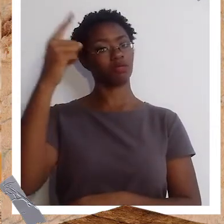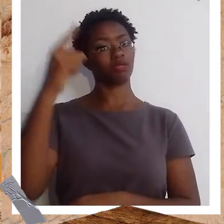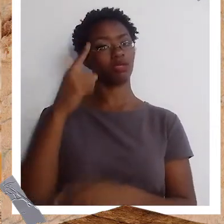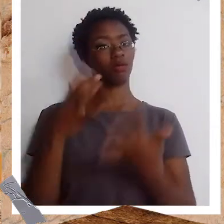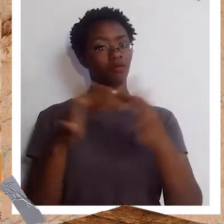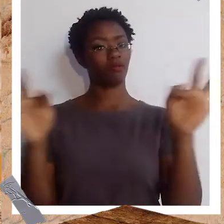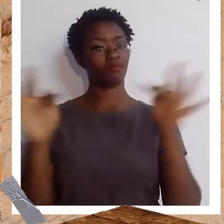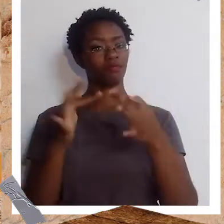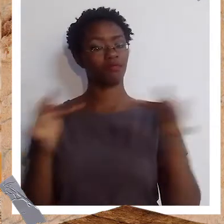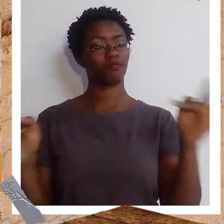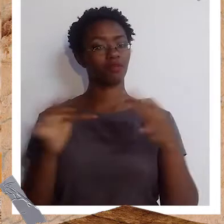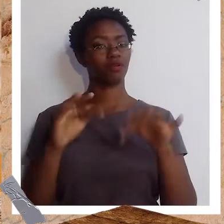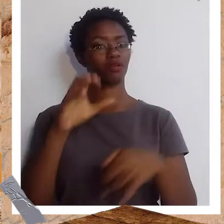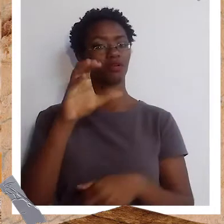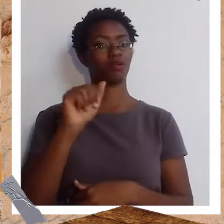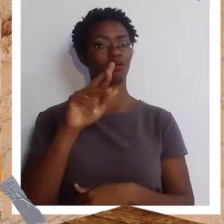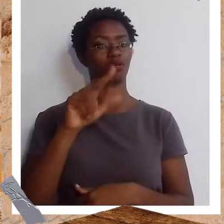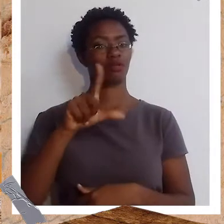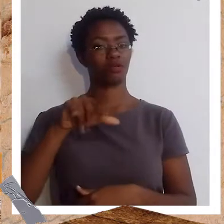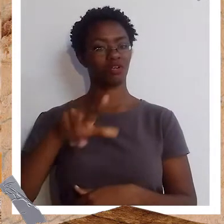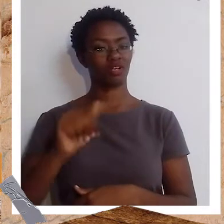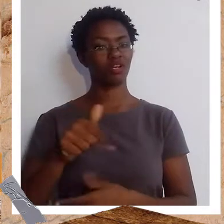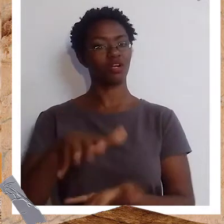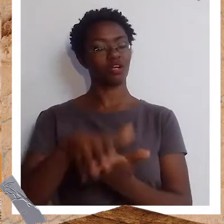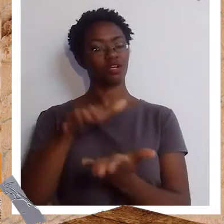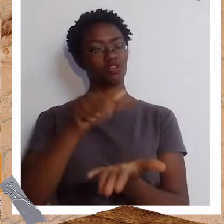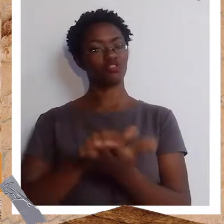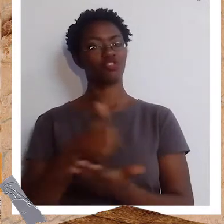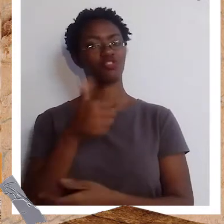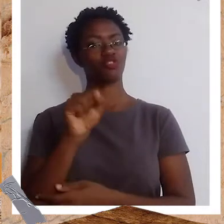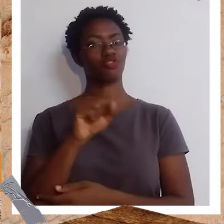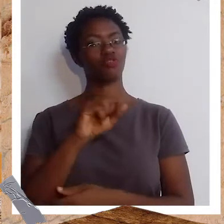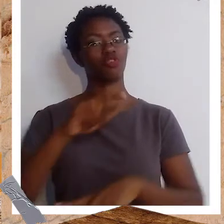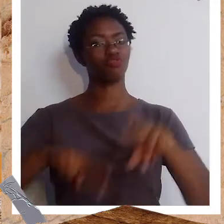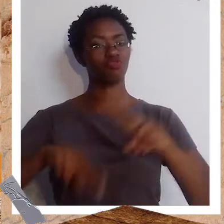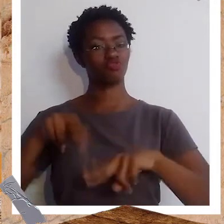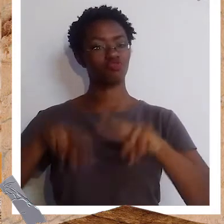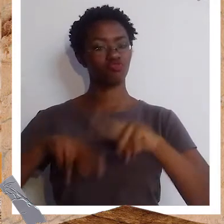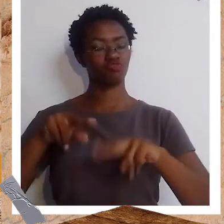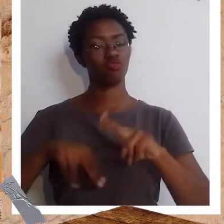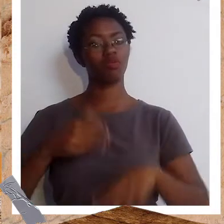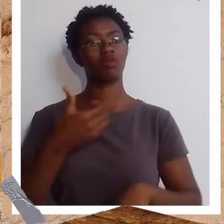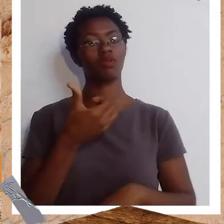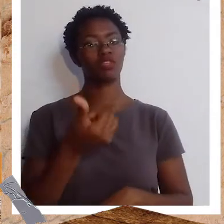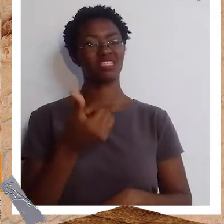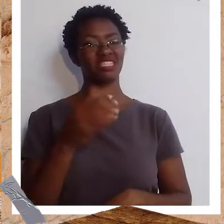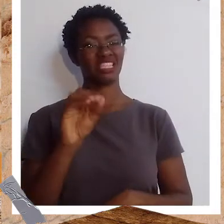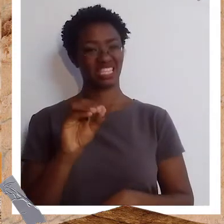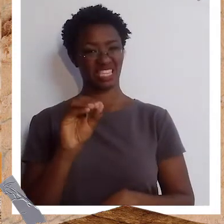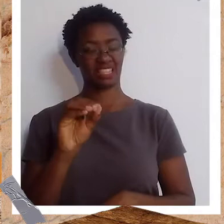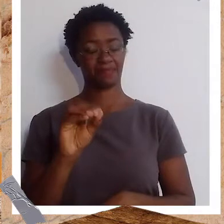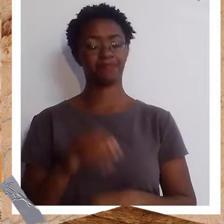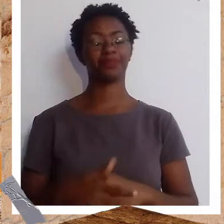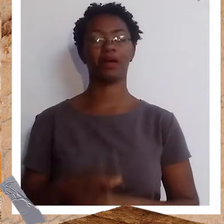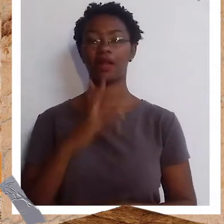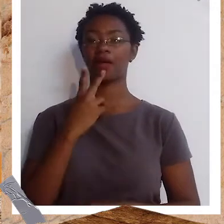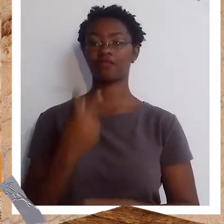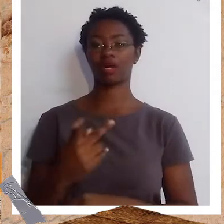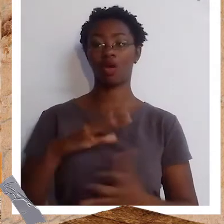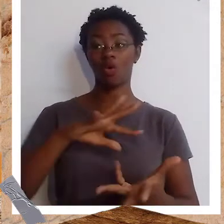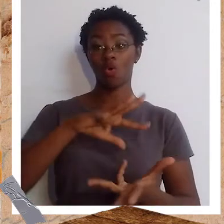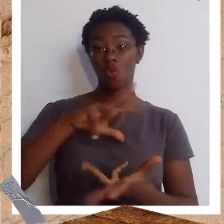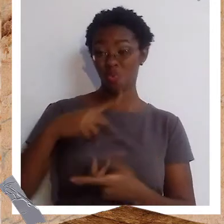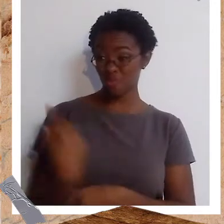uma frase, né, que Carolina registra no dia 18 de julho de 60, no Quarto de Despejo, em que ela fala: o nosso mundo é a